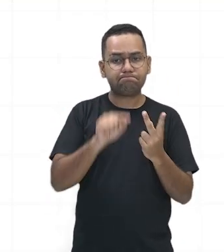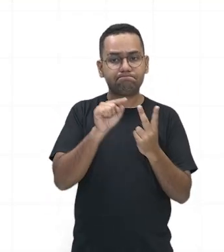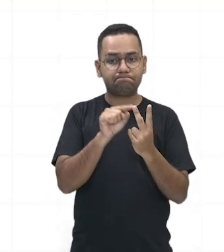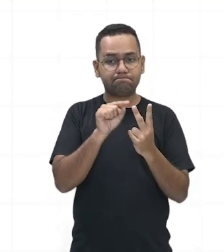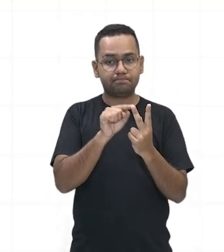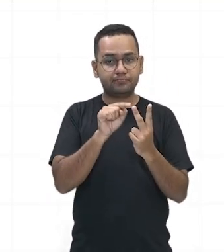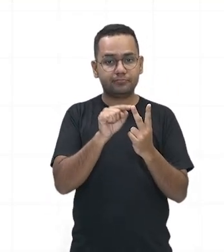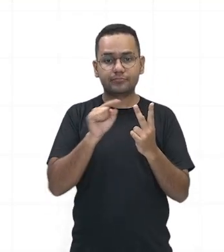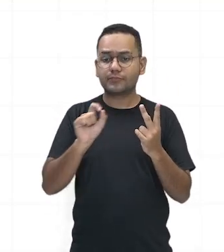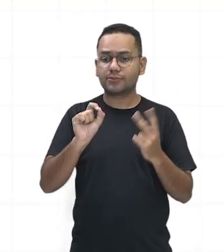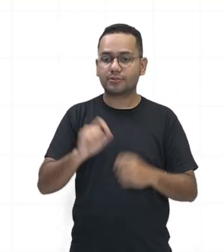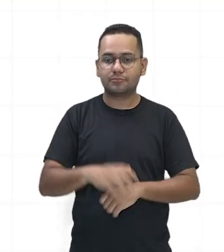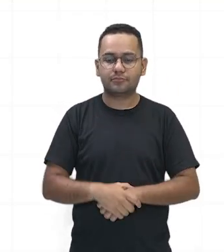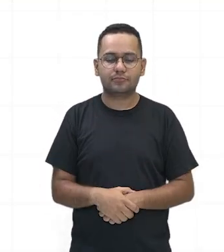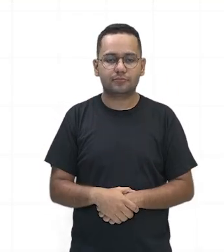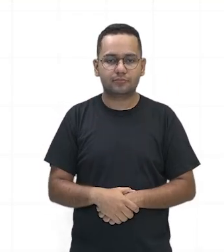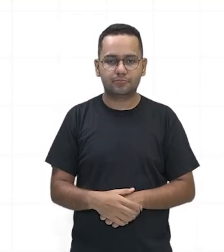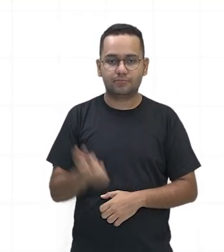cuidado